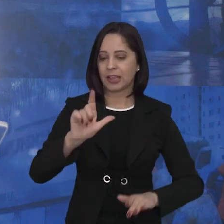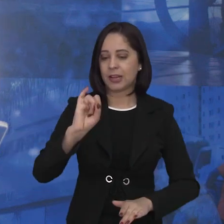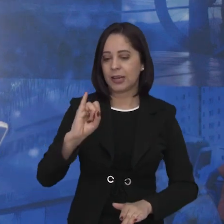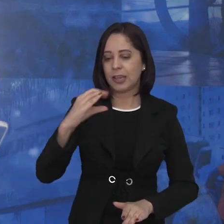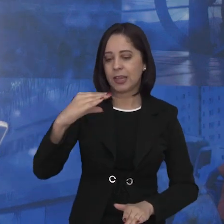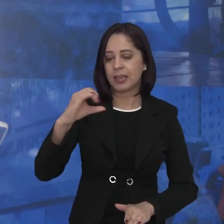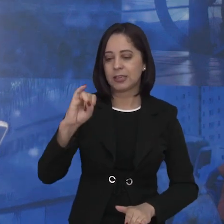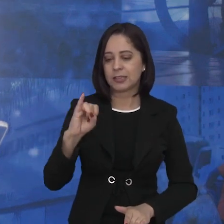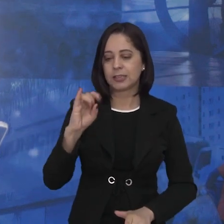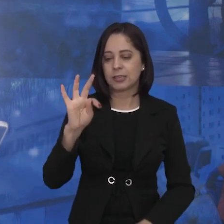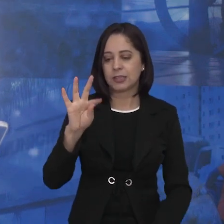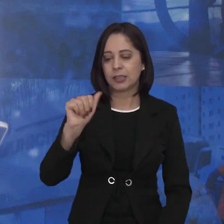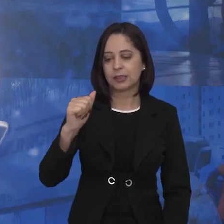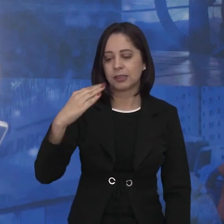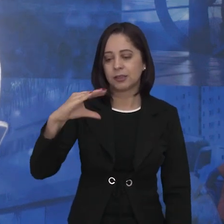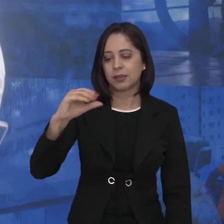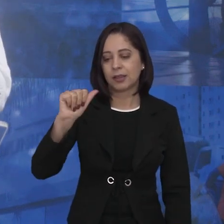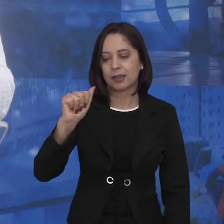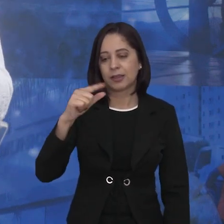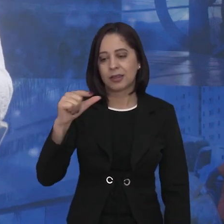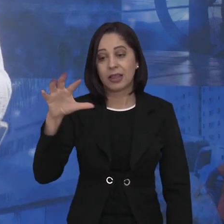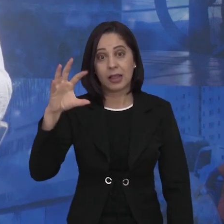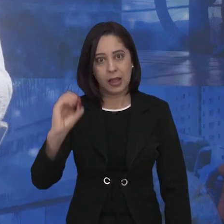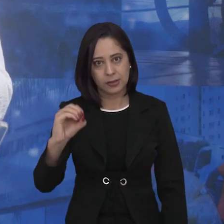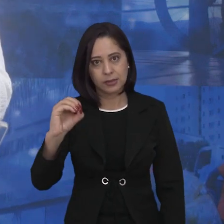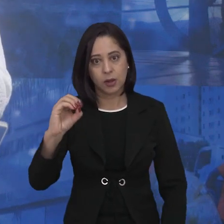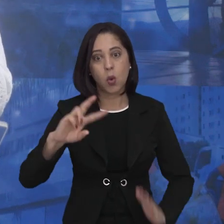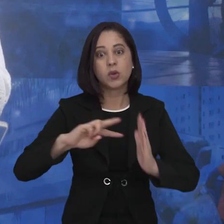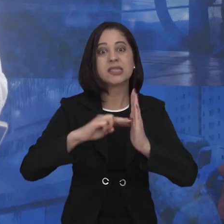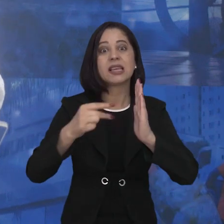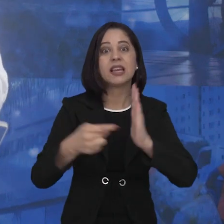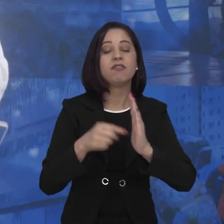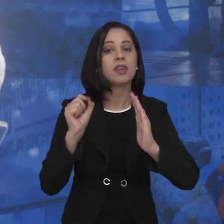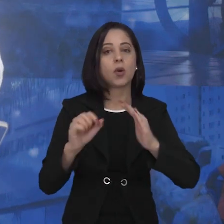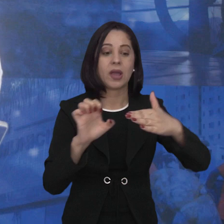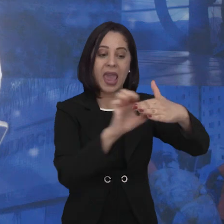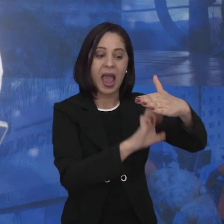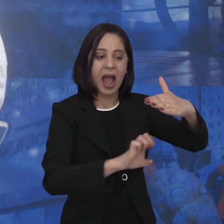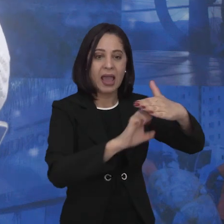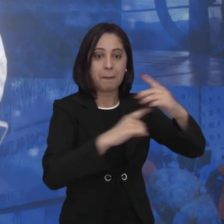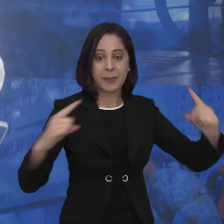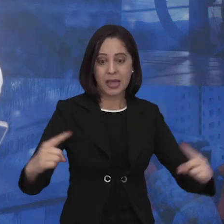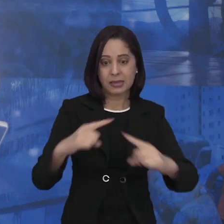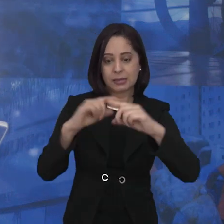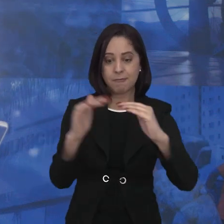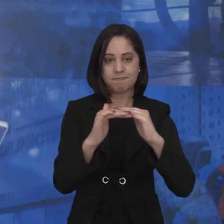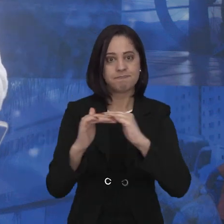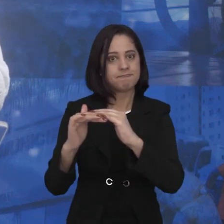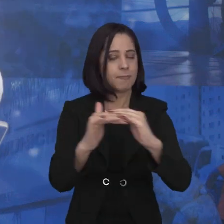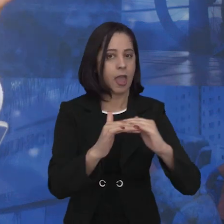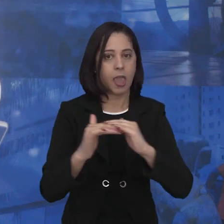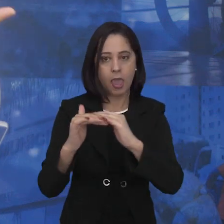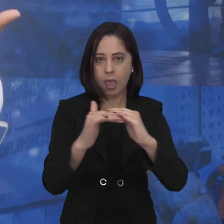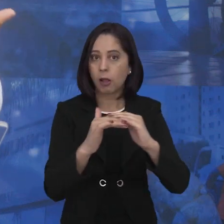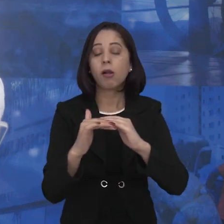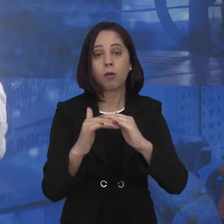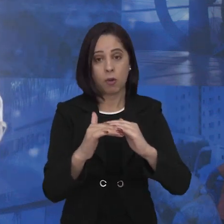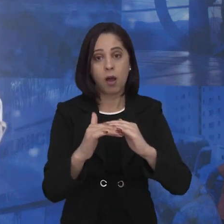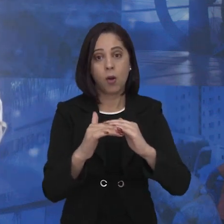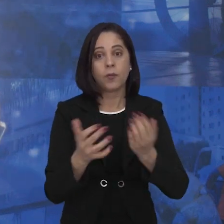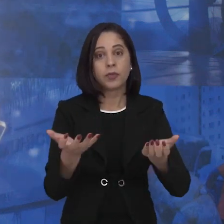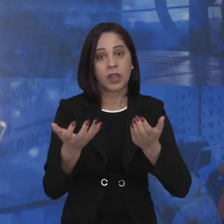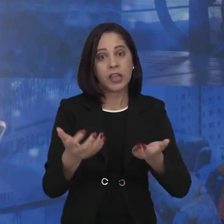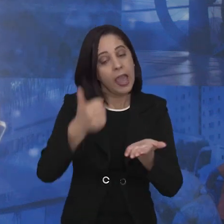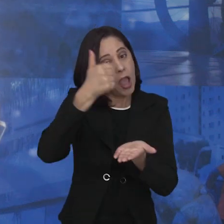É um processo administrativo que visa assegurar igualdade de condições a todas as pessoas e empresas